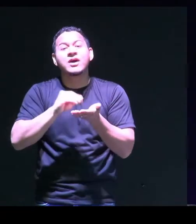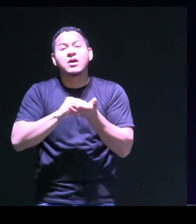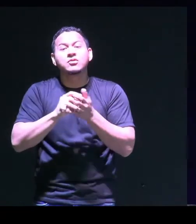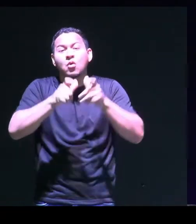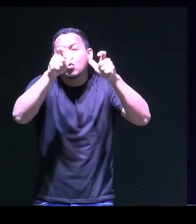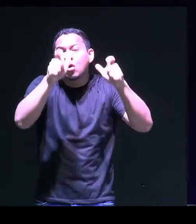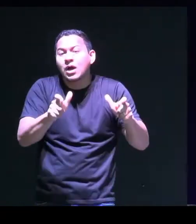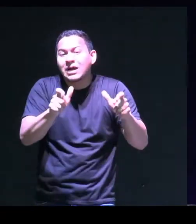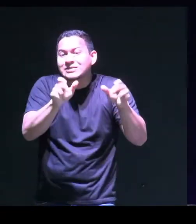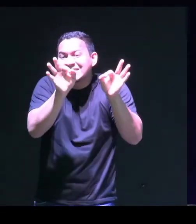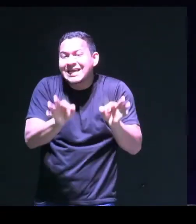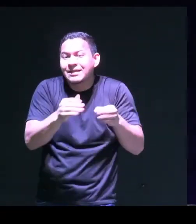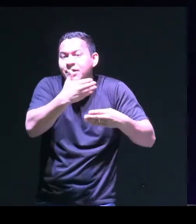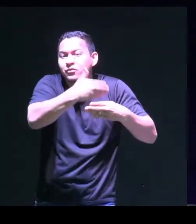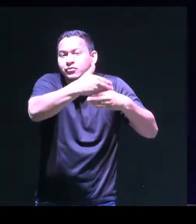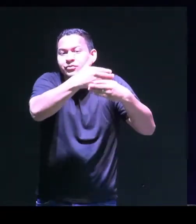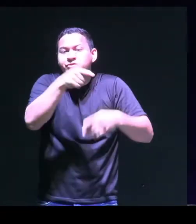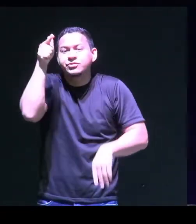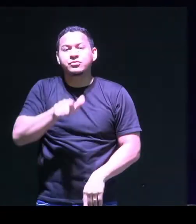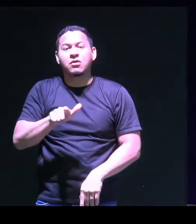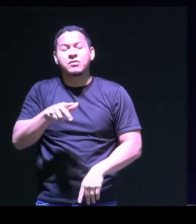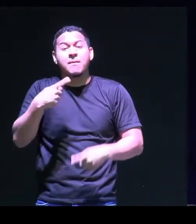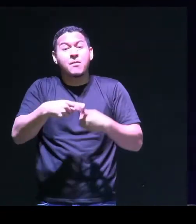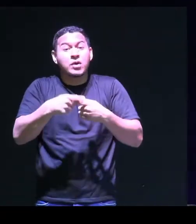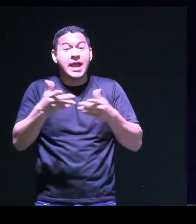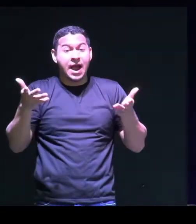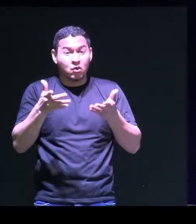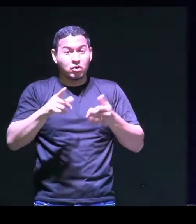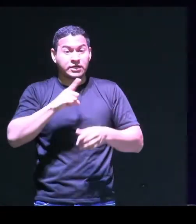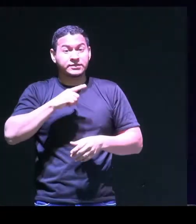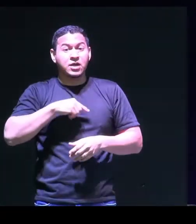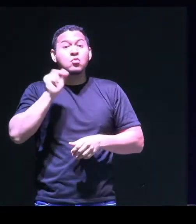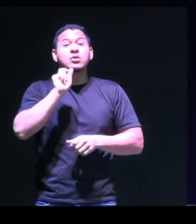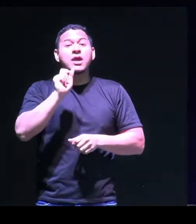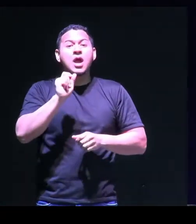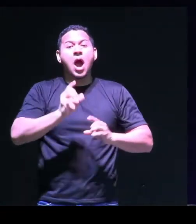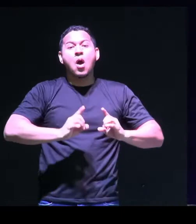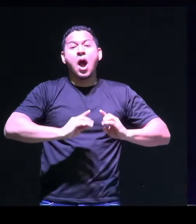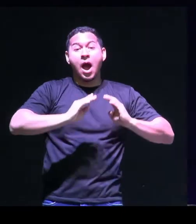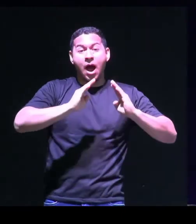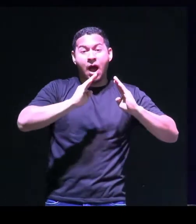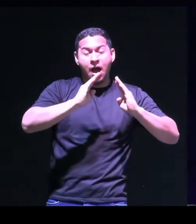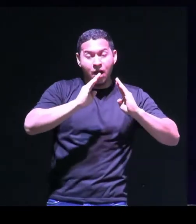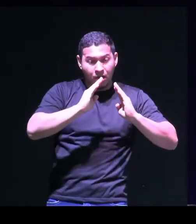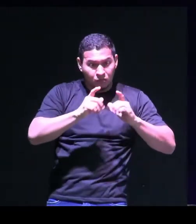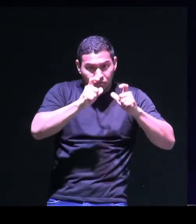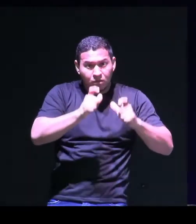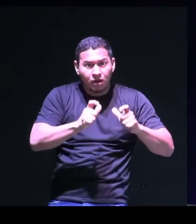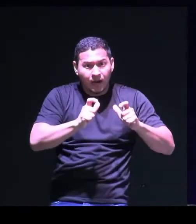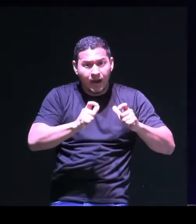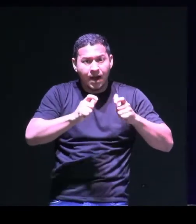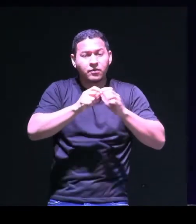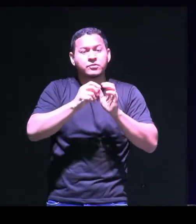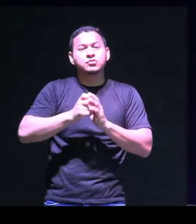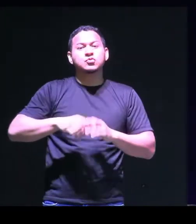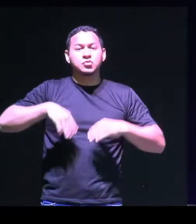seria o lugar de construir o templo, está a mesquita muçulmana, que nenhum judeu pode chegar perto. É proibido chegar